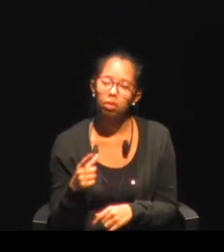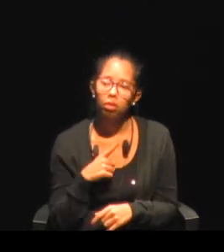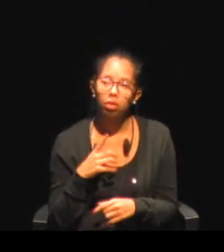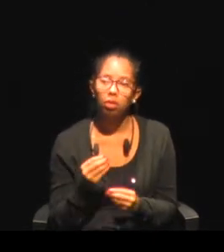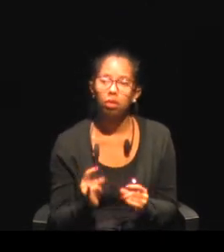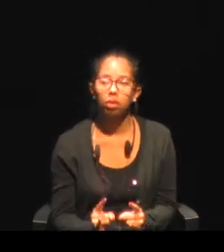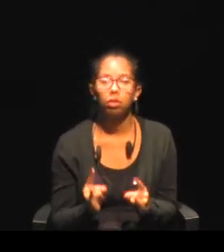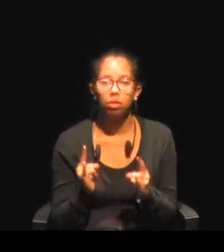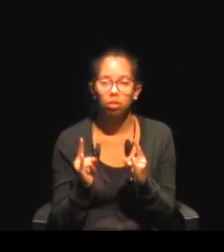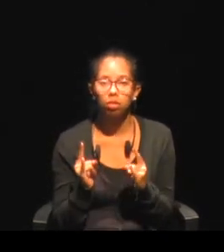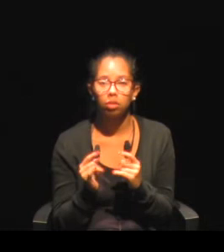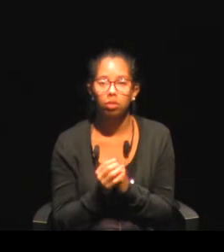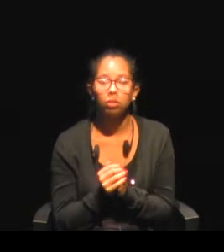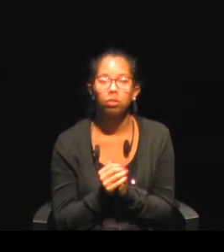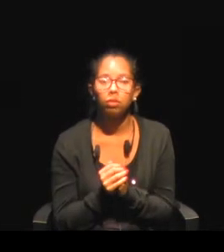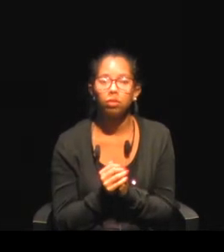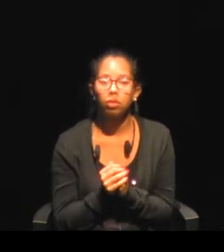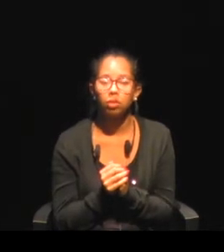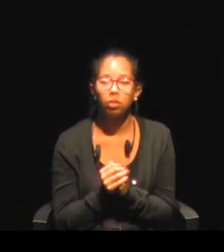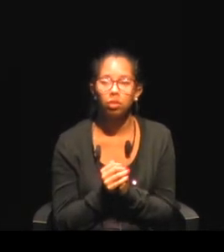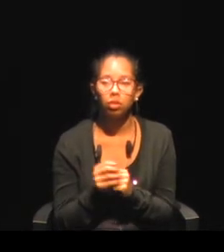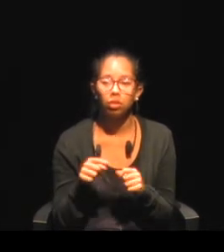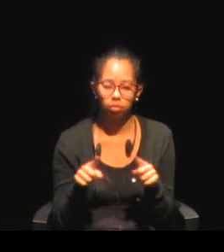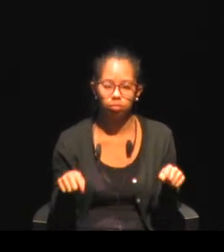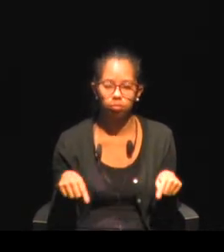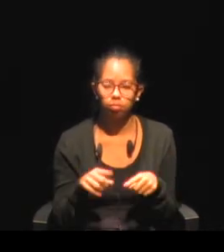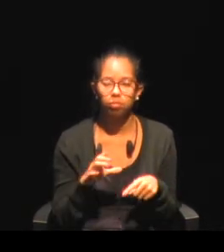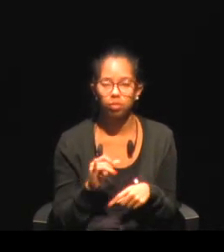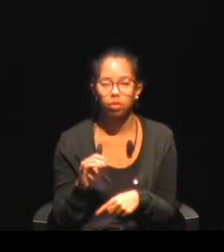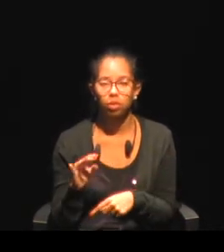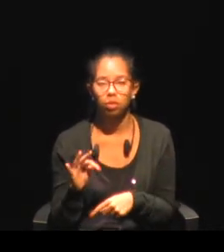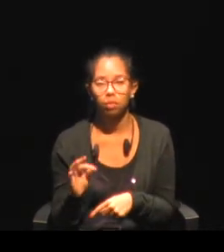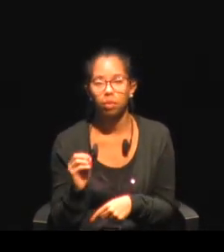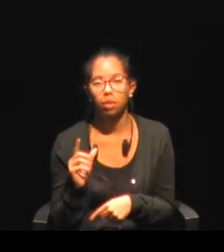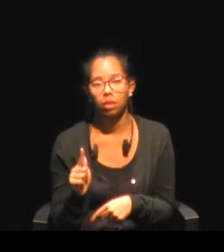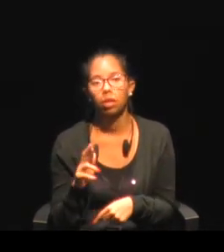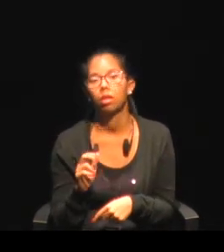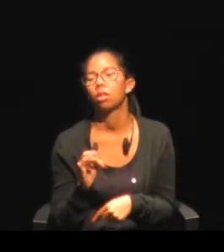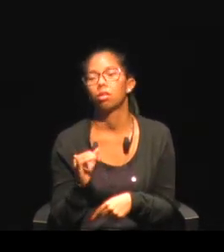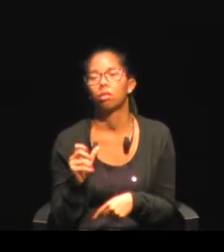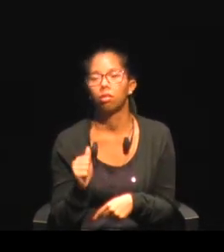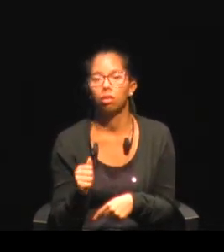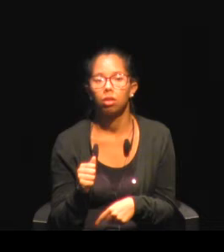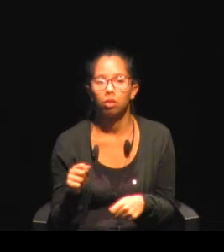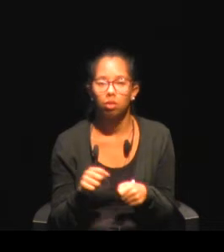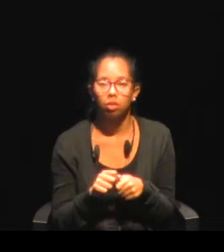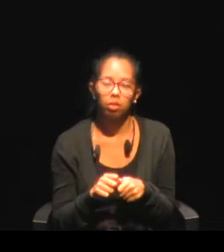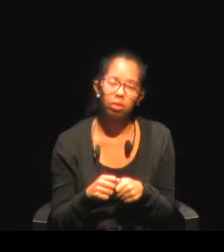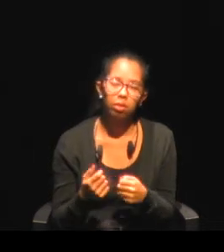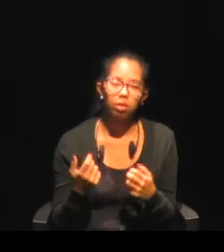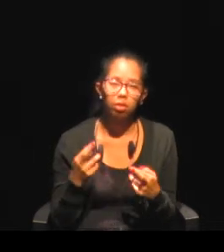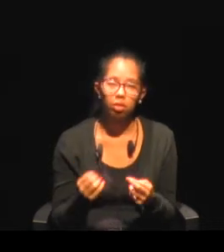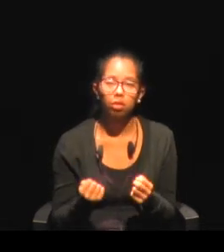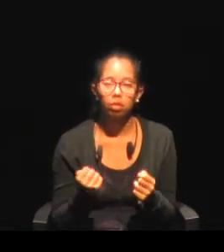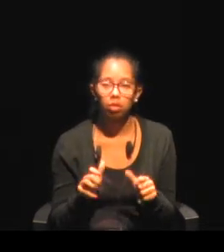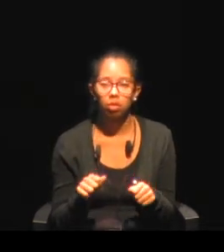servidor, né, quanto desse edifício aqui, que é o edifício servido, que é a caixa expográfica, a gente faz uma espécie de